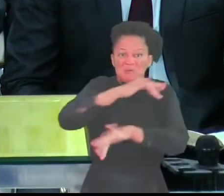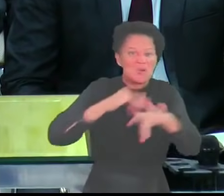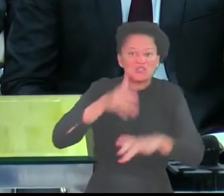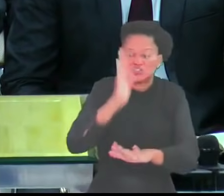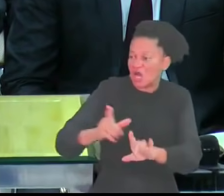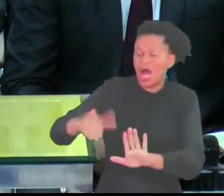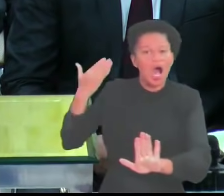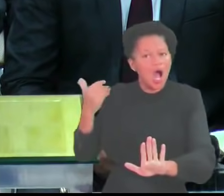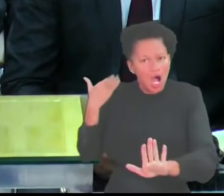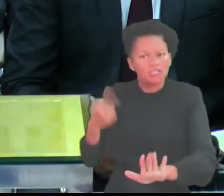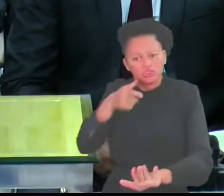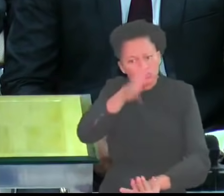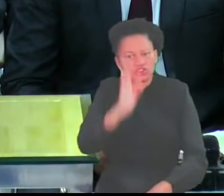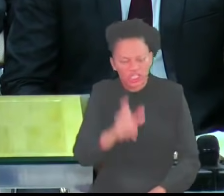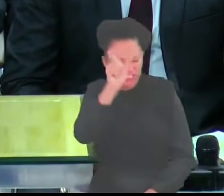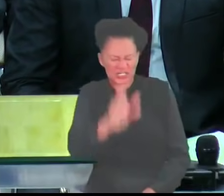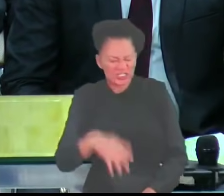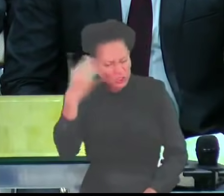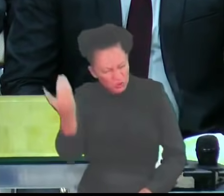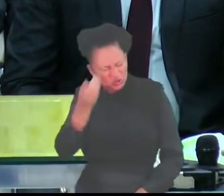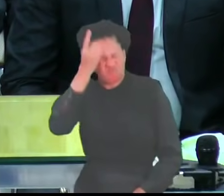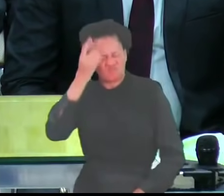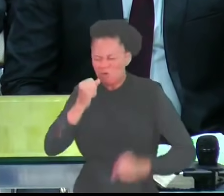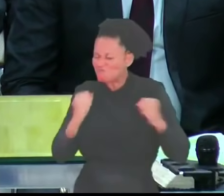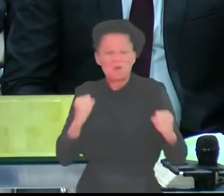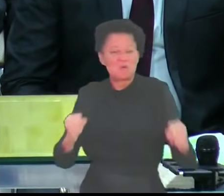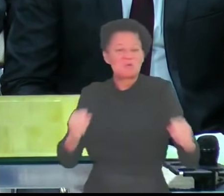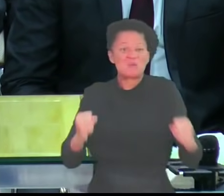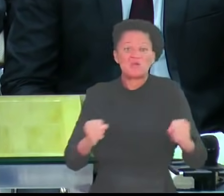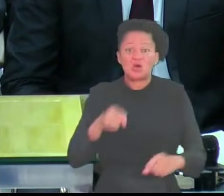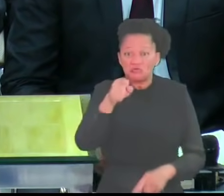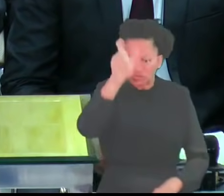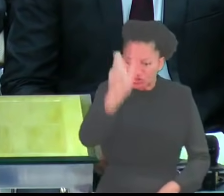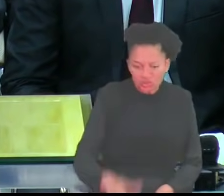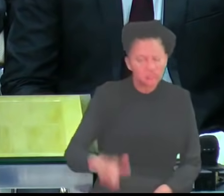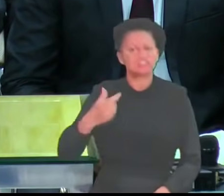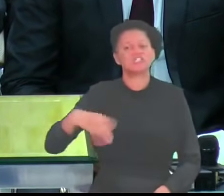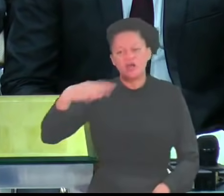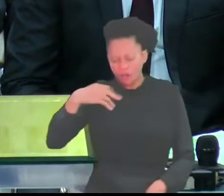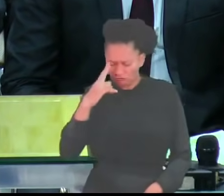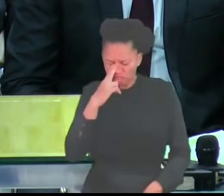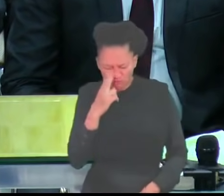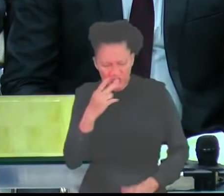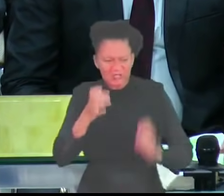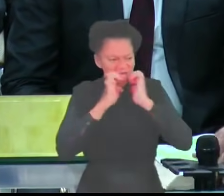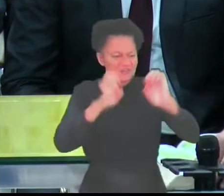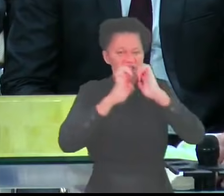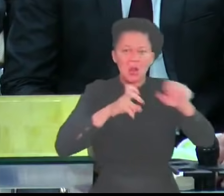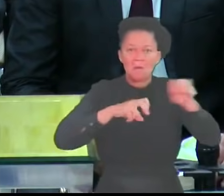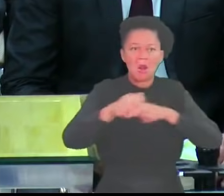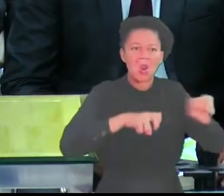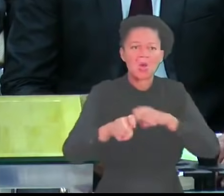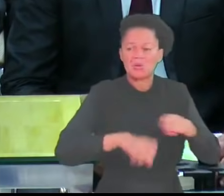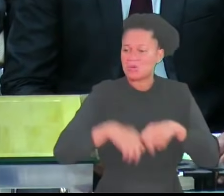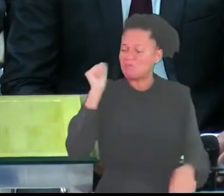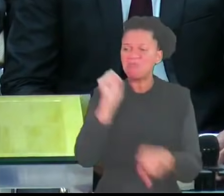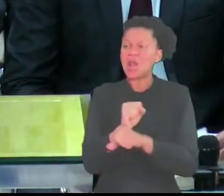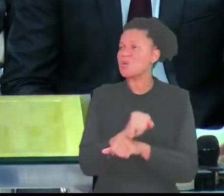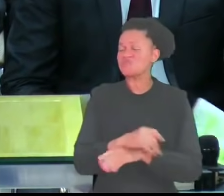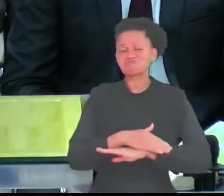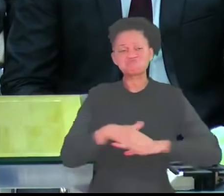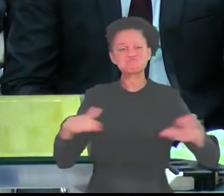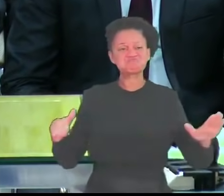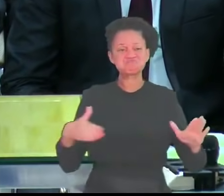já foi um crente que manifestava os dons espirituais, você já foi um crente que evangelizava, e hoje você perdeu tudo